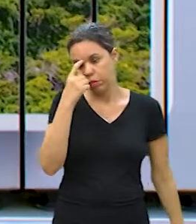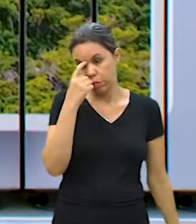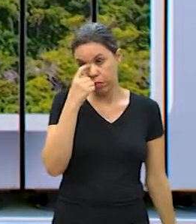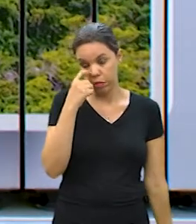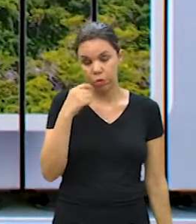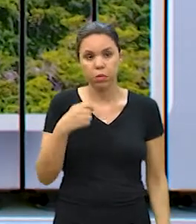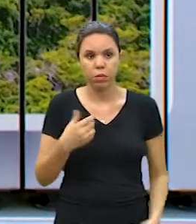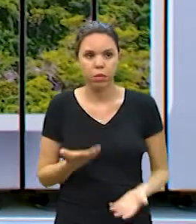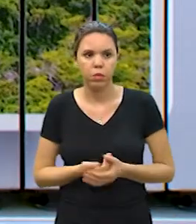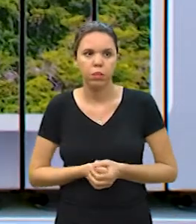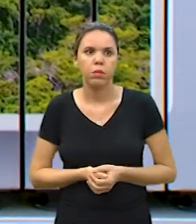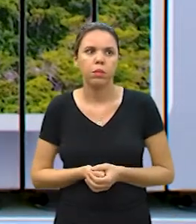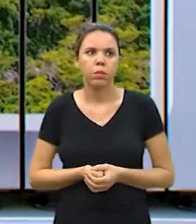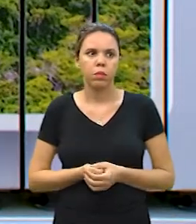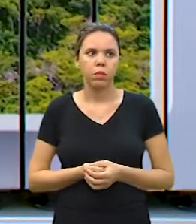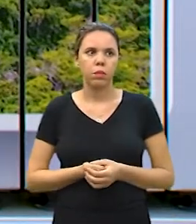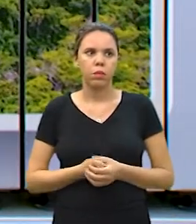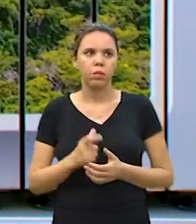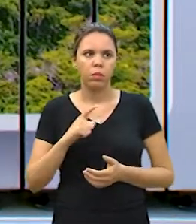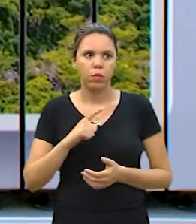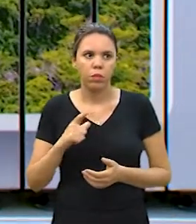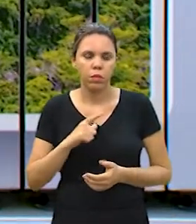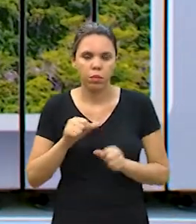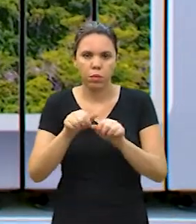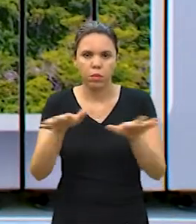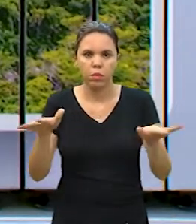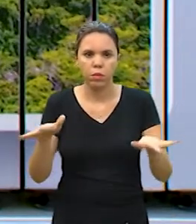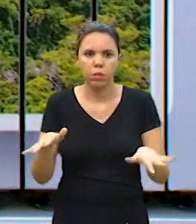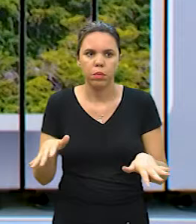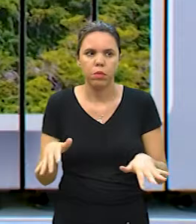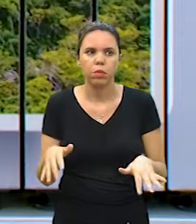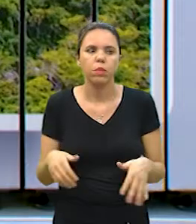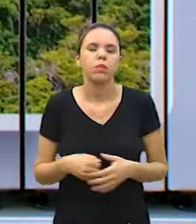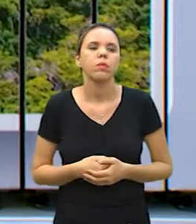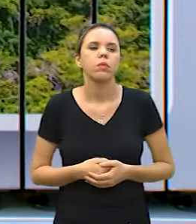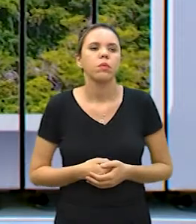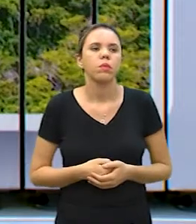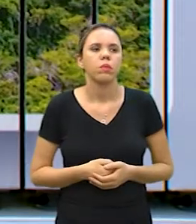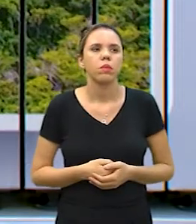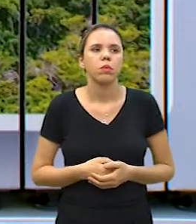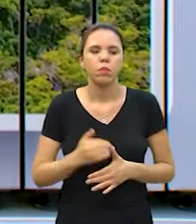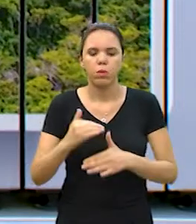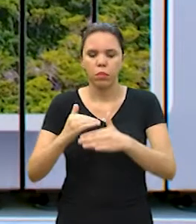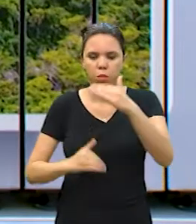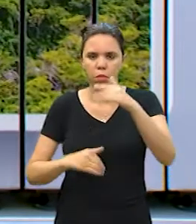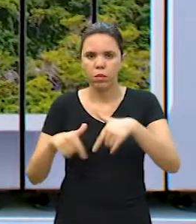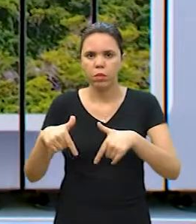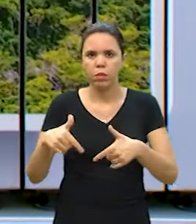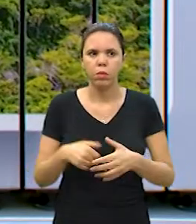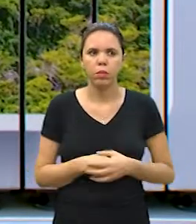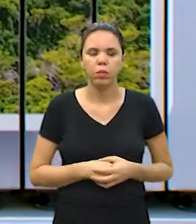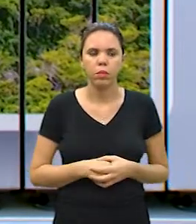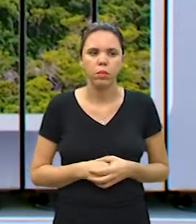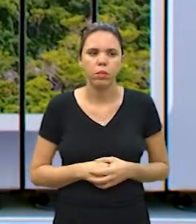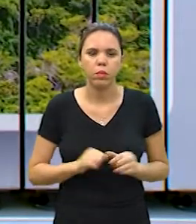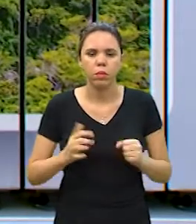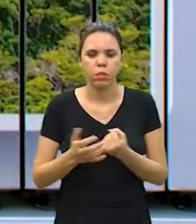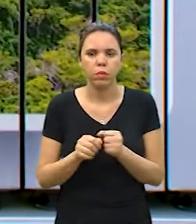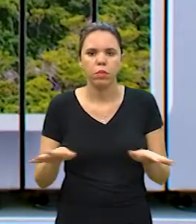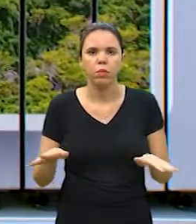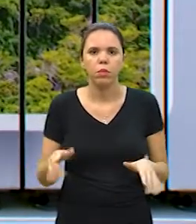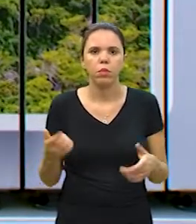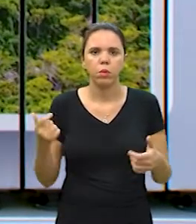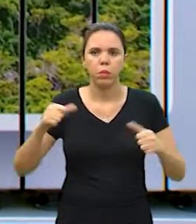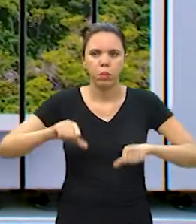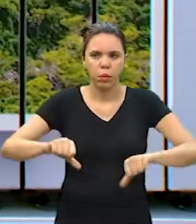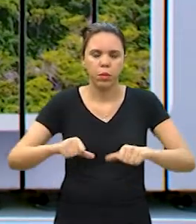do cuidado doméstico. A gente tem uma distribuição desigual do trabalho doméstico. Na pandemia,